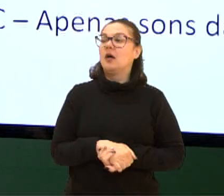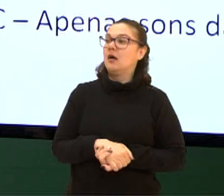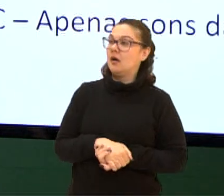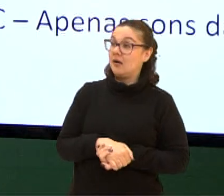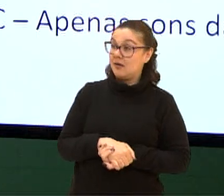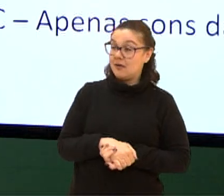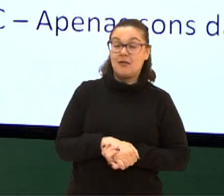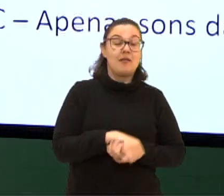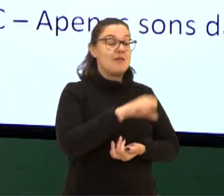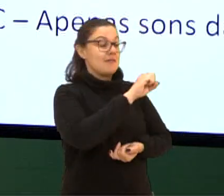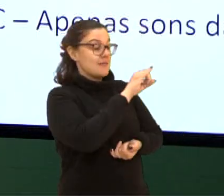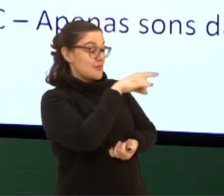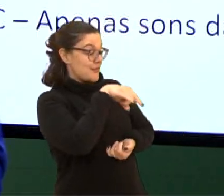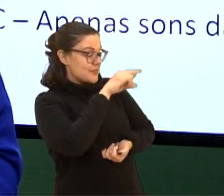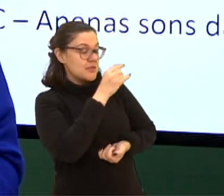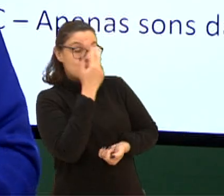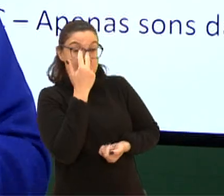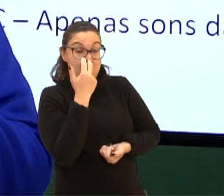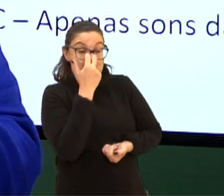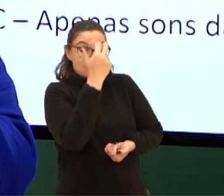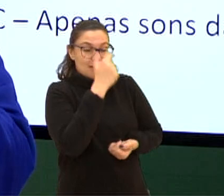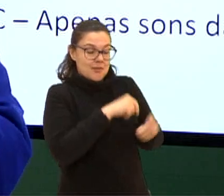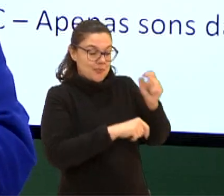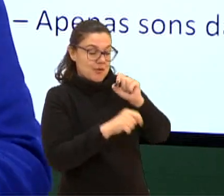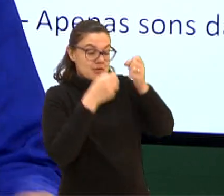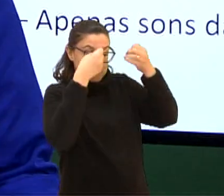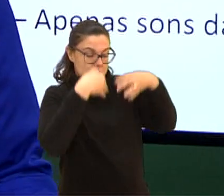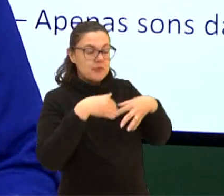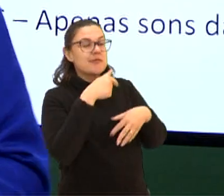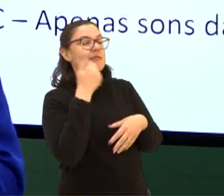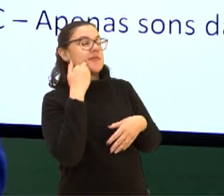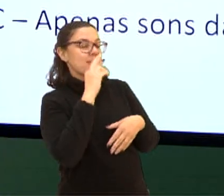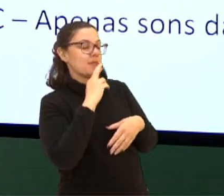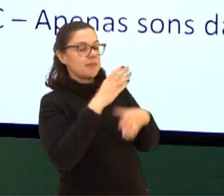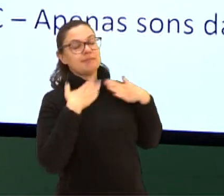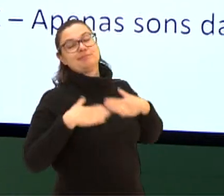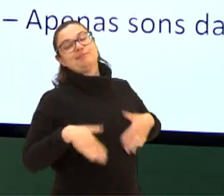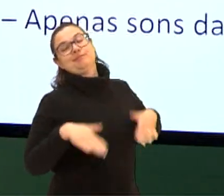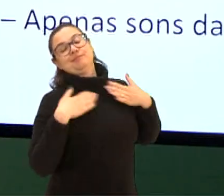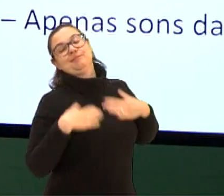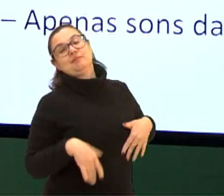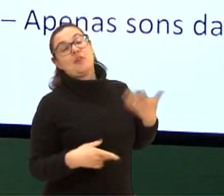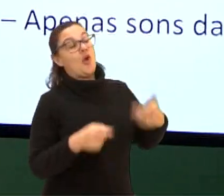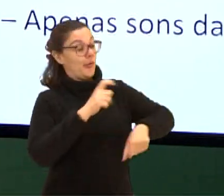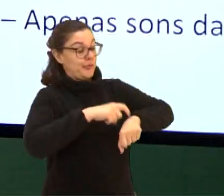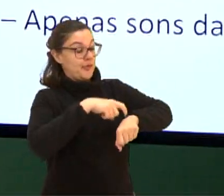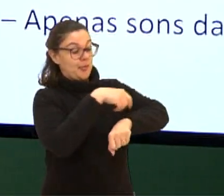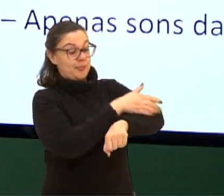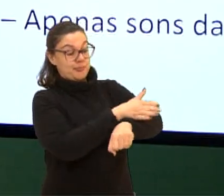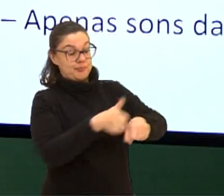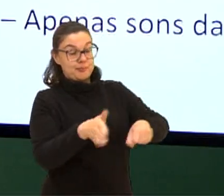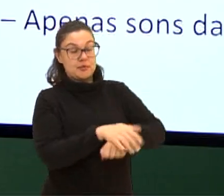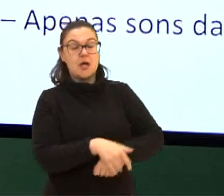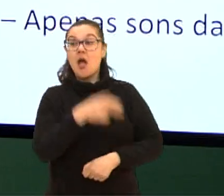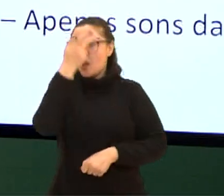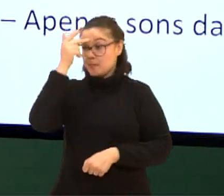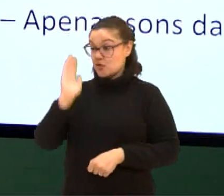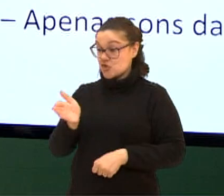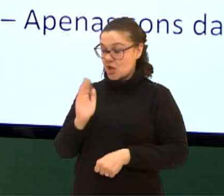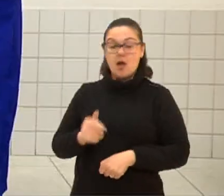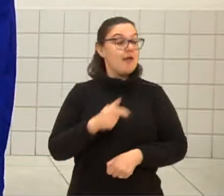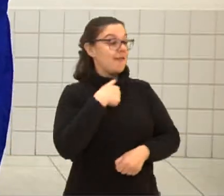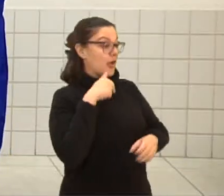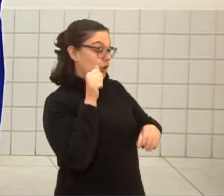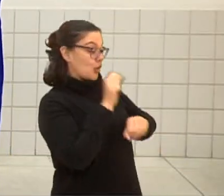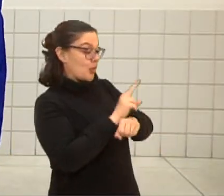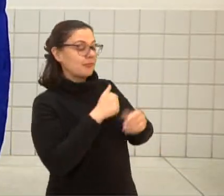vocês prestarem atenção no que a gente falou, vocês vão saber responder essa tranquilamente. Ó, o tempo tá correndo. Sim, o pessoal vai já lá tá no chat, aqui. responde